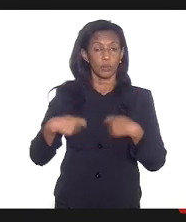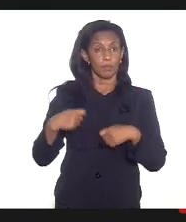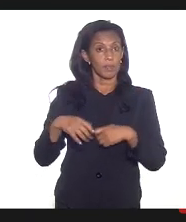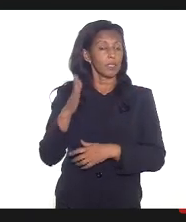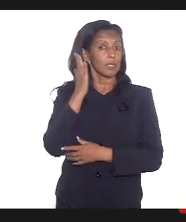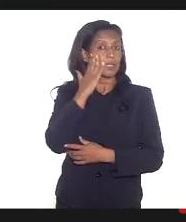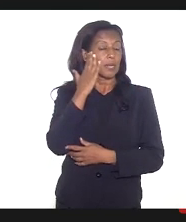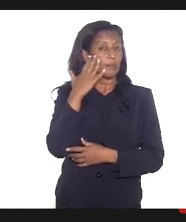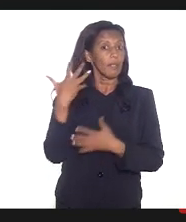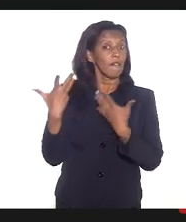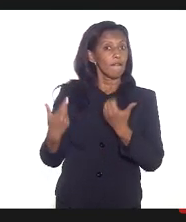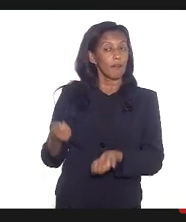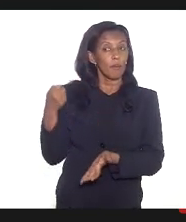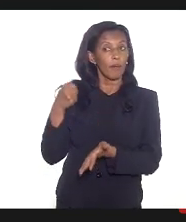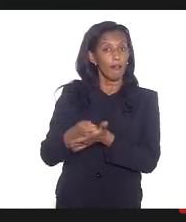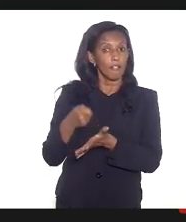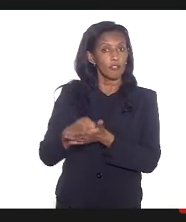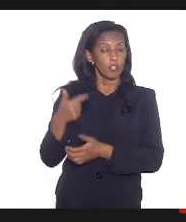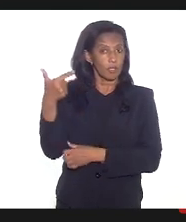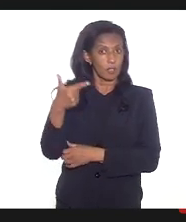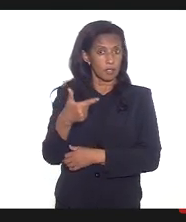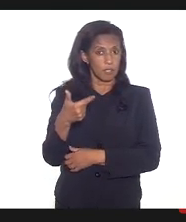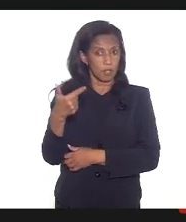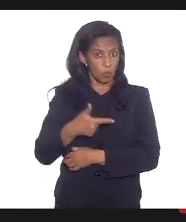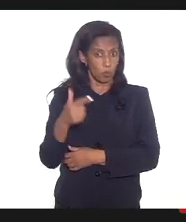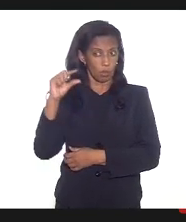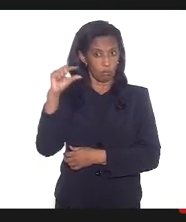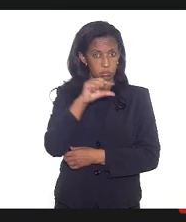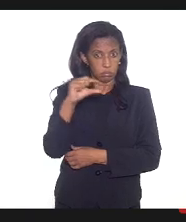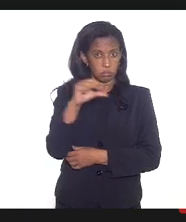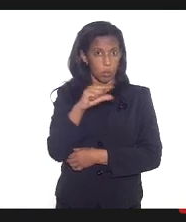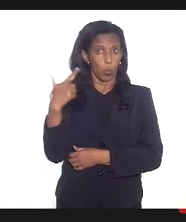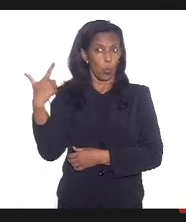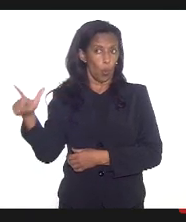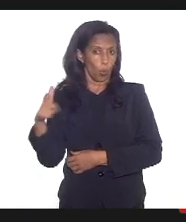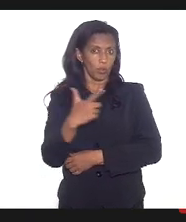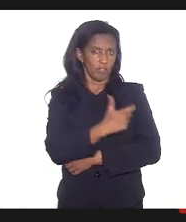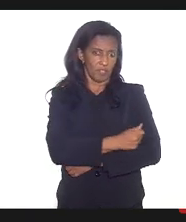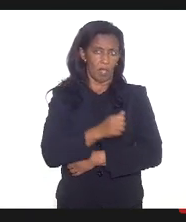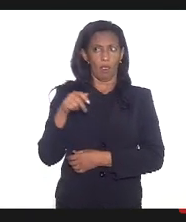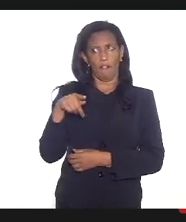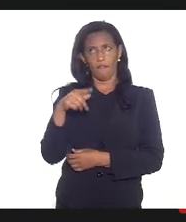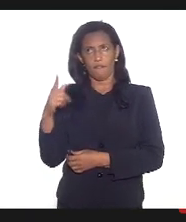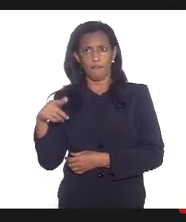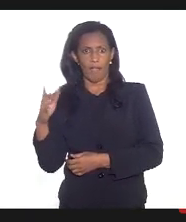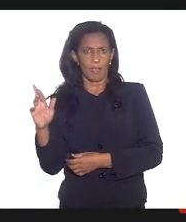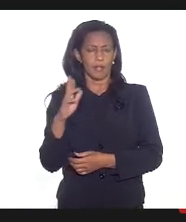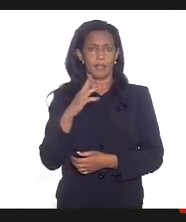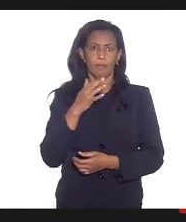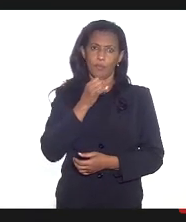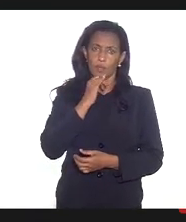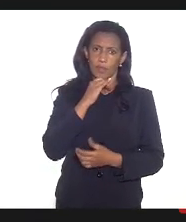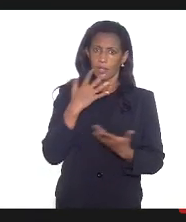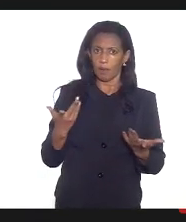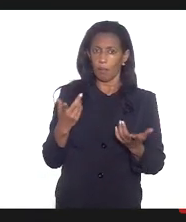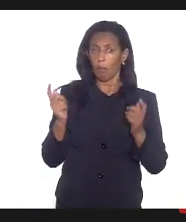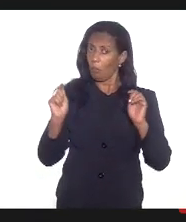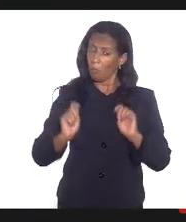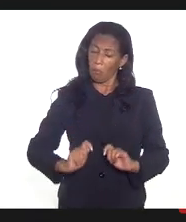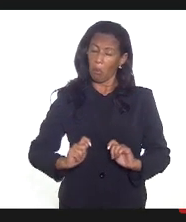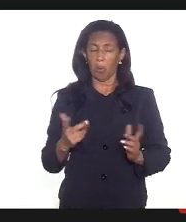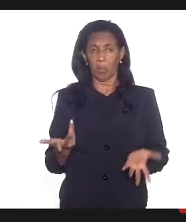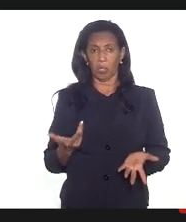definir vamos garantir a segunda dose com a outra vacina para vacinar paz é por exemplo O que é uma